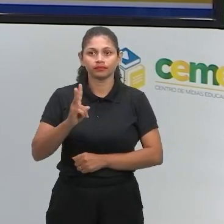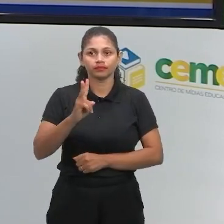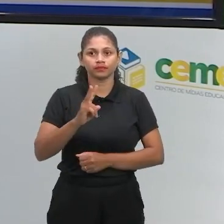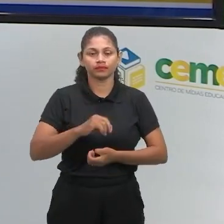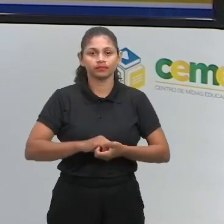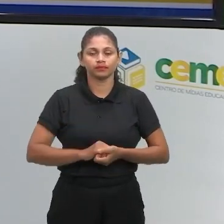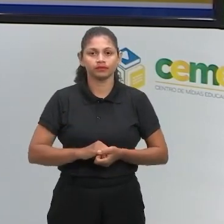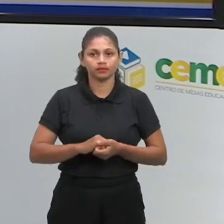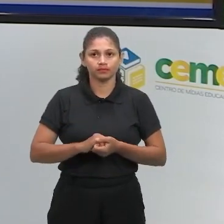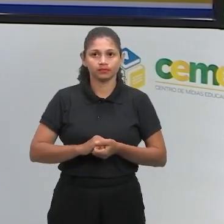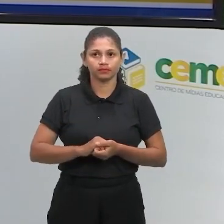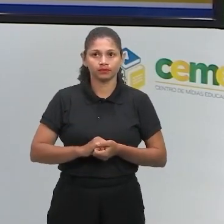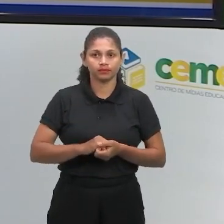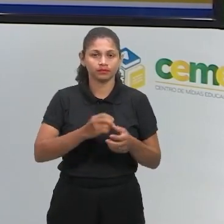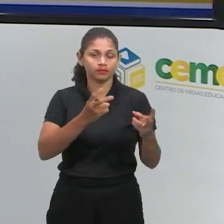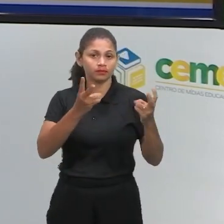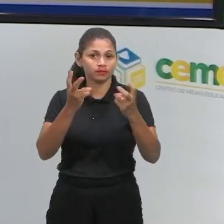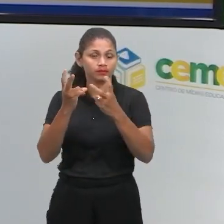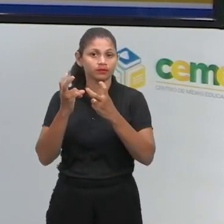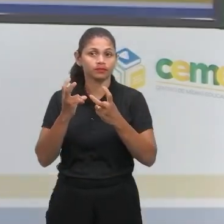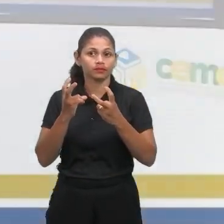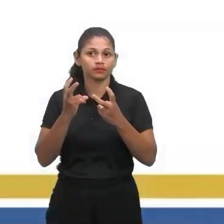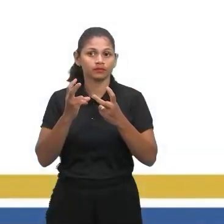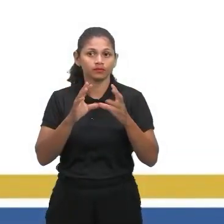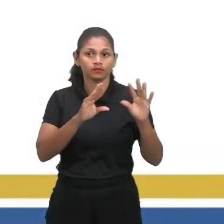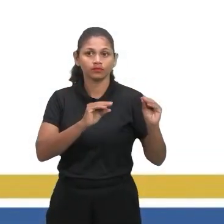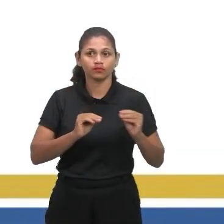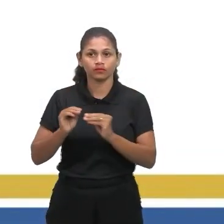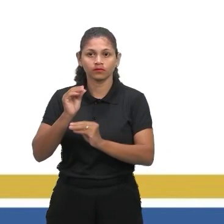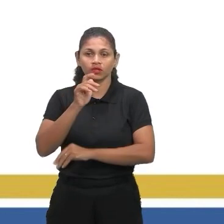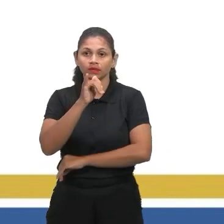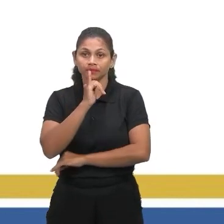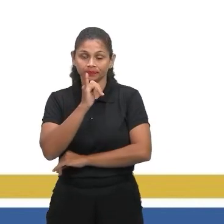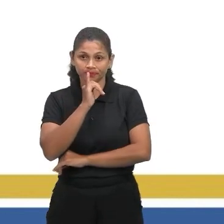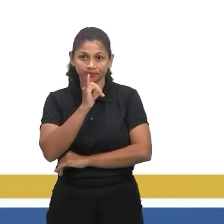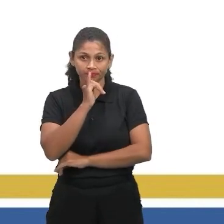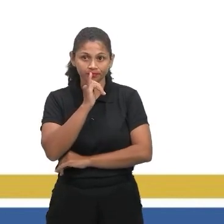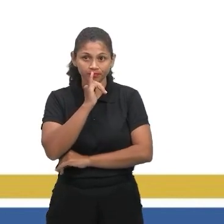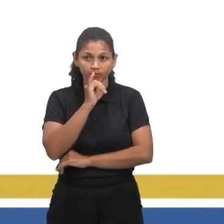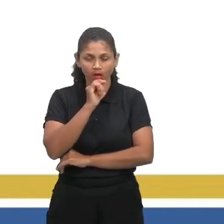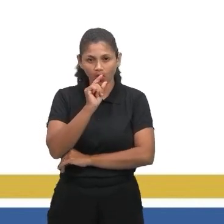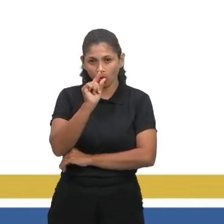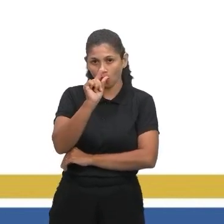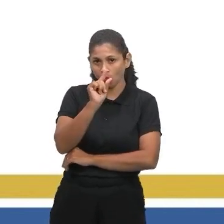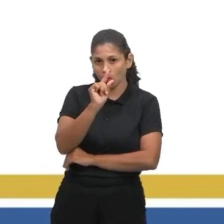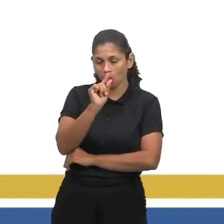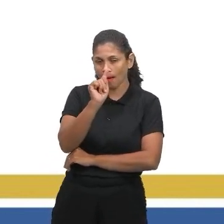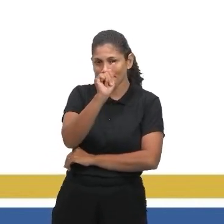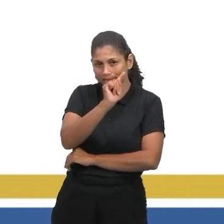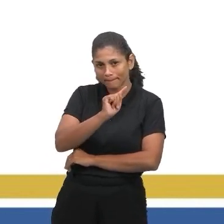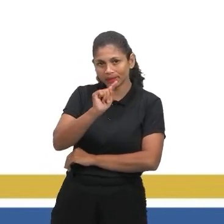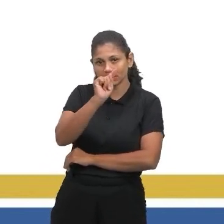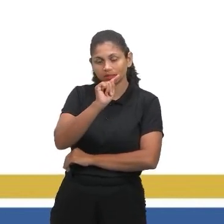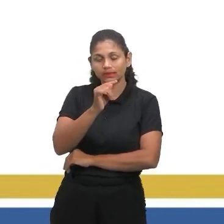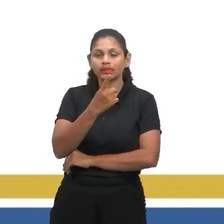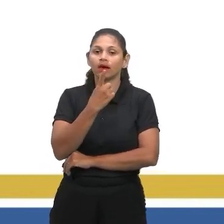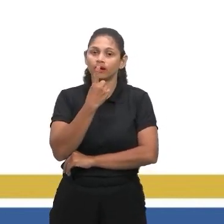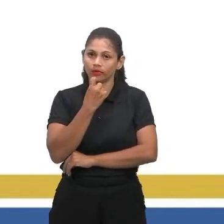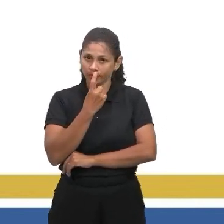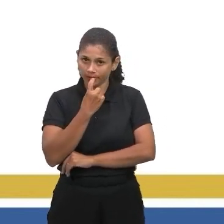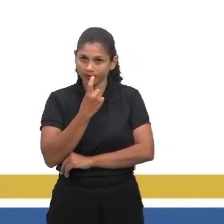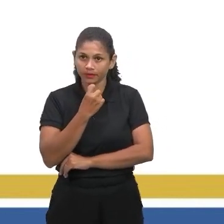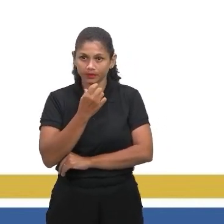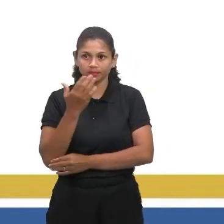vai observar? Trazendo aqui como exemplo, temos aqui uma bolinha, né? Essa bolinha, ela estava na